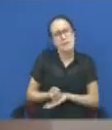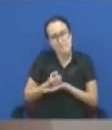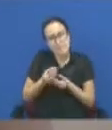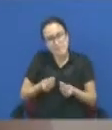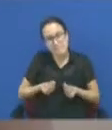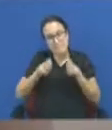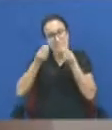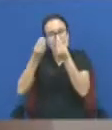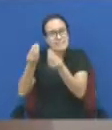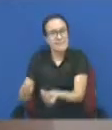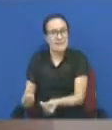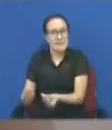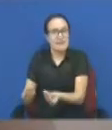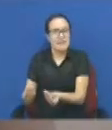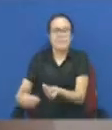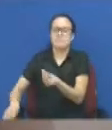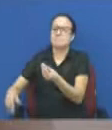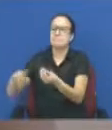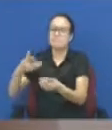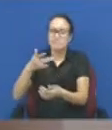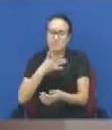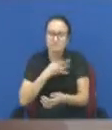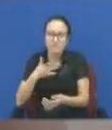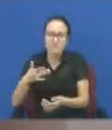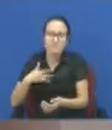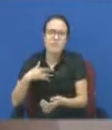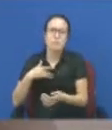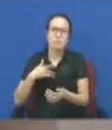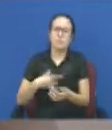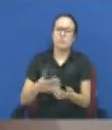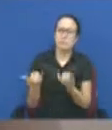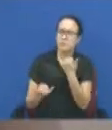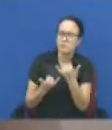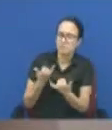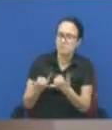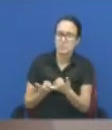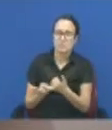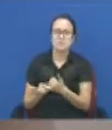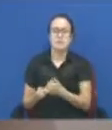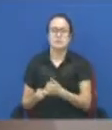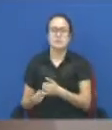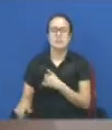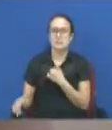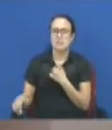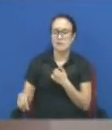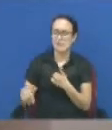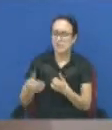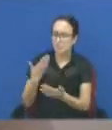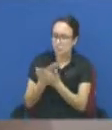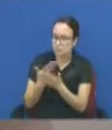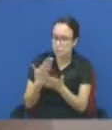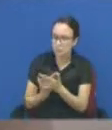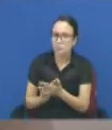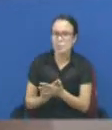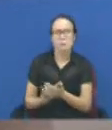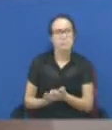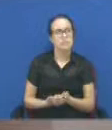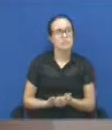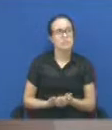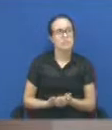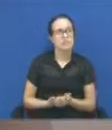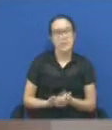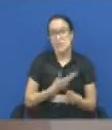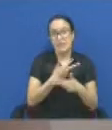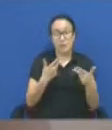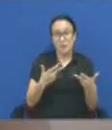infância saudável é coisa de país subdesenvolvido, é coisa de outro mundo, é coisa que a gente não quer mais.